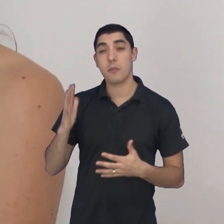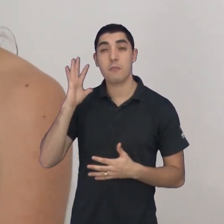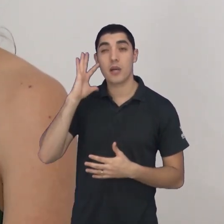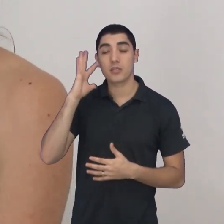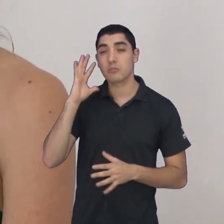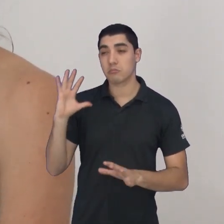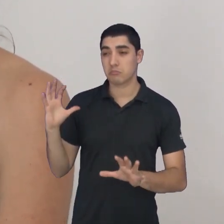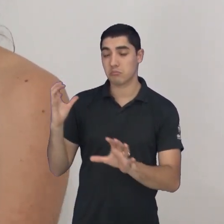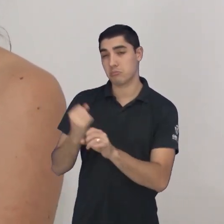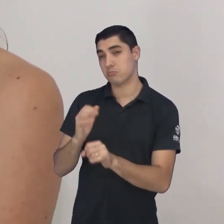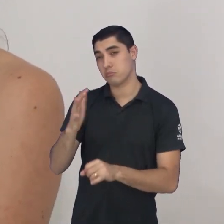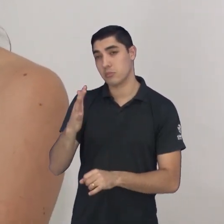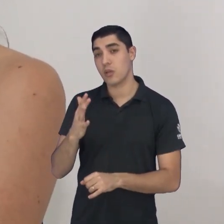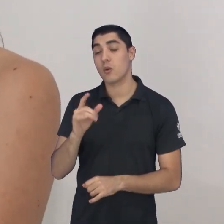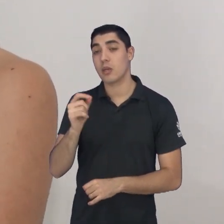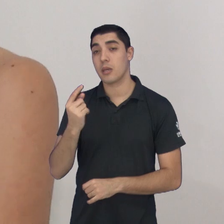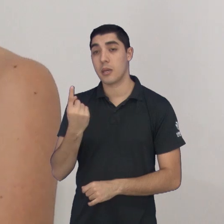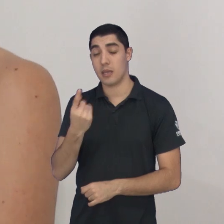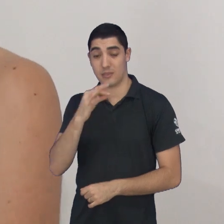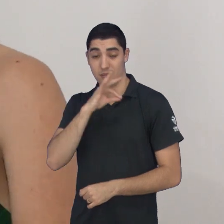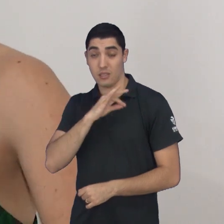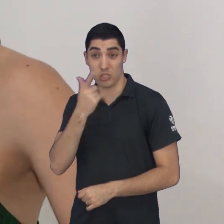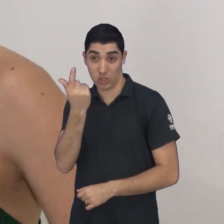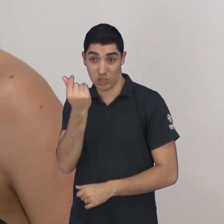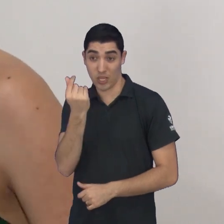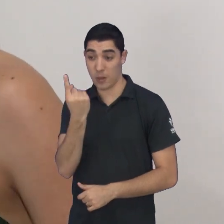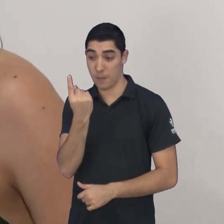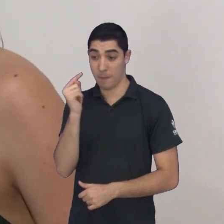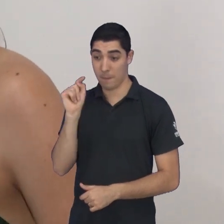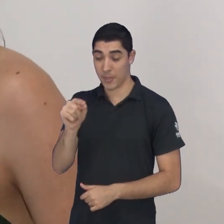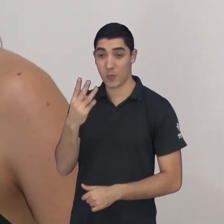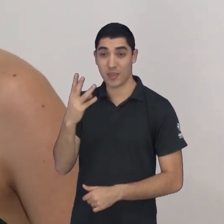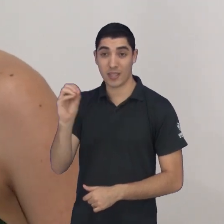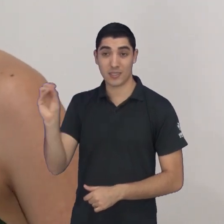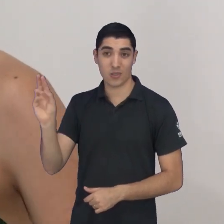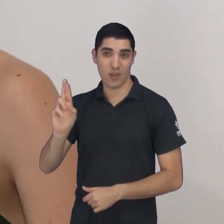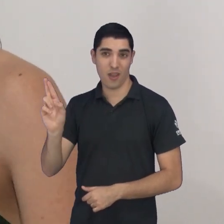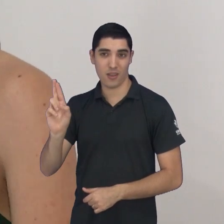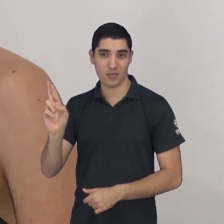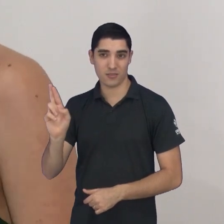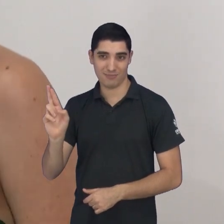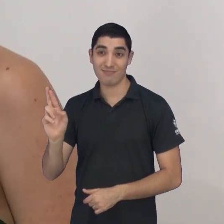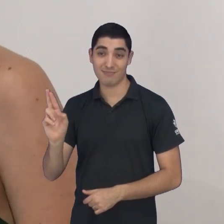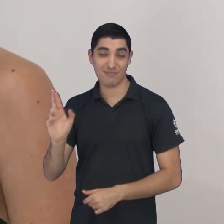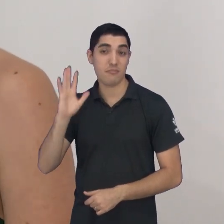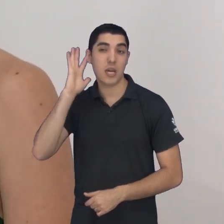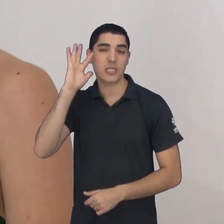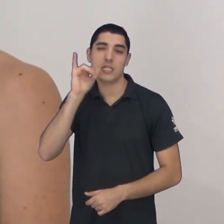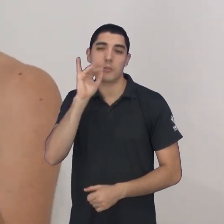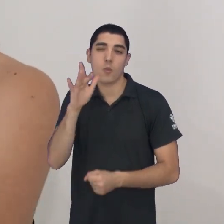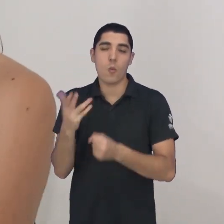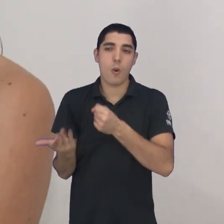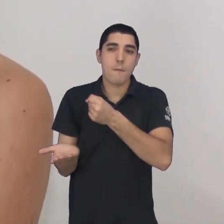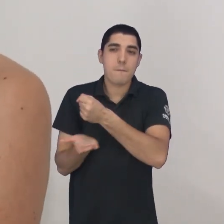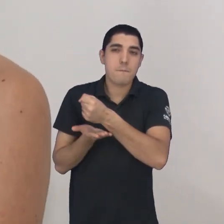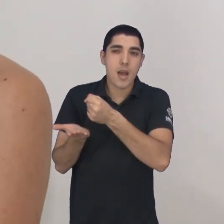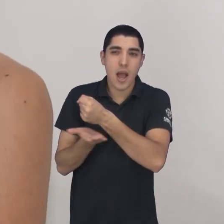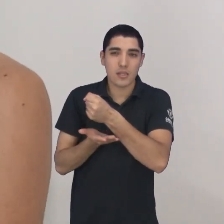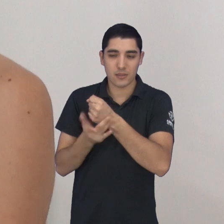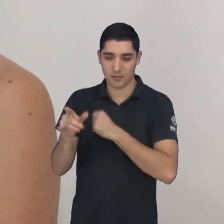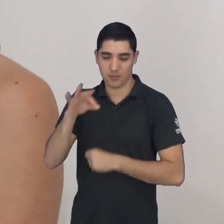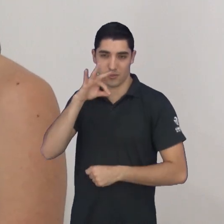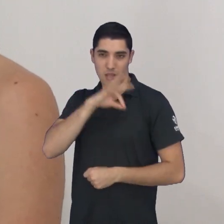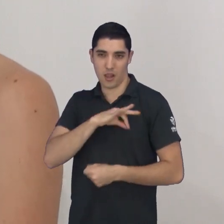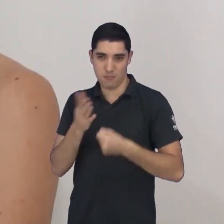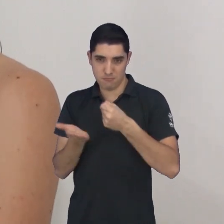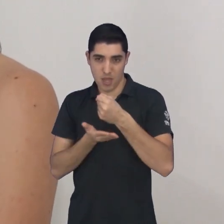aí de R$ 1.300 para cada uma delas, tá bom? Se a gente estiver pensando aí numa base de salário mínimo,